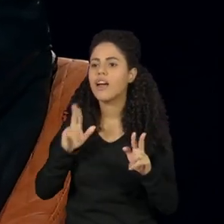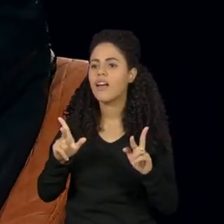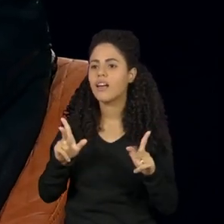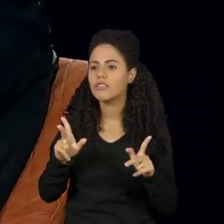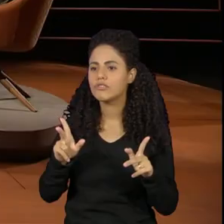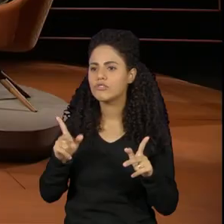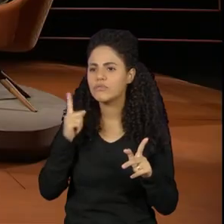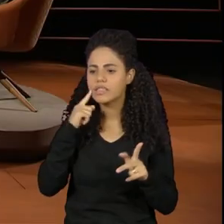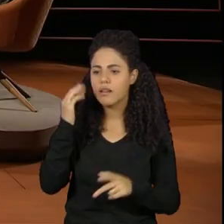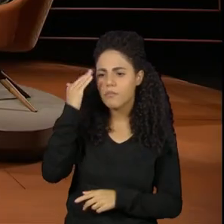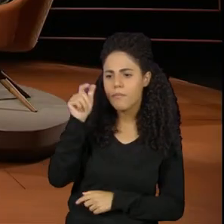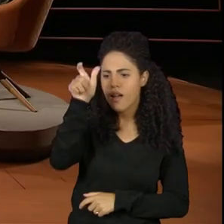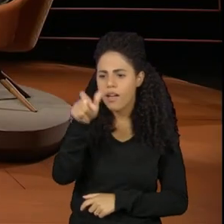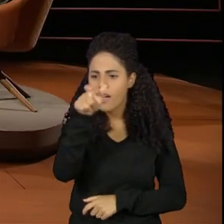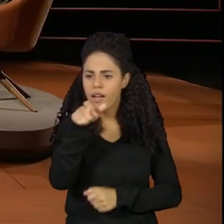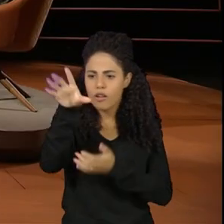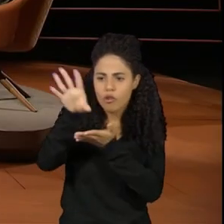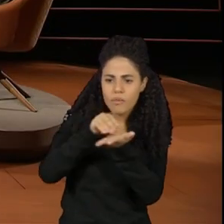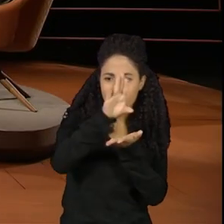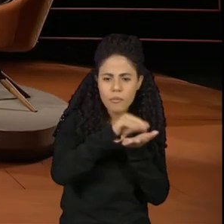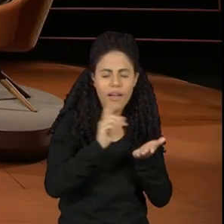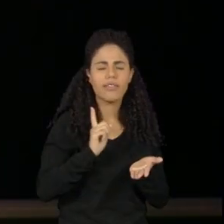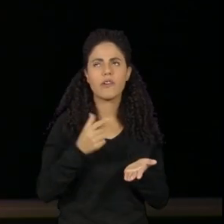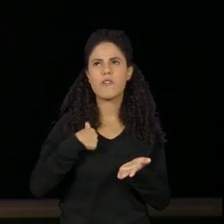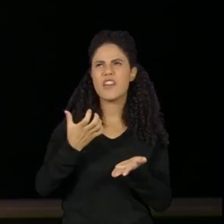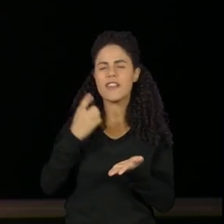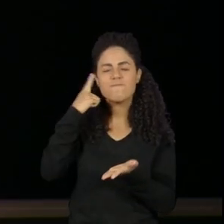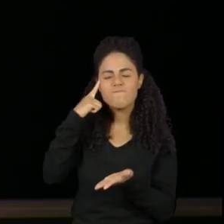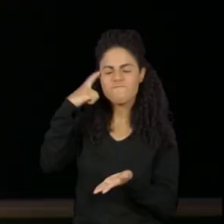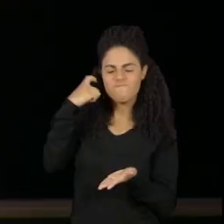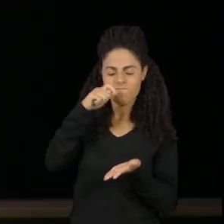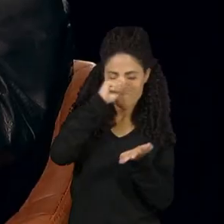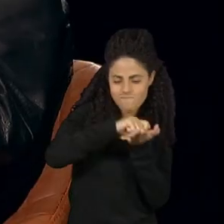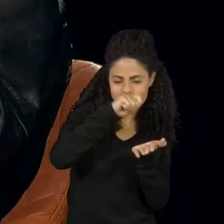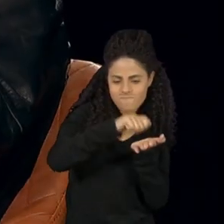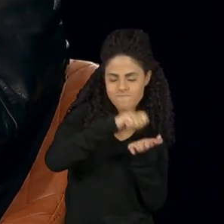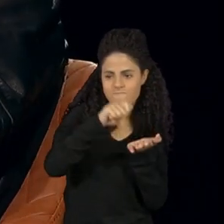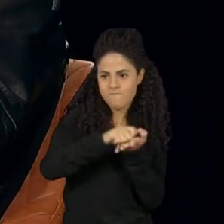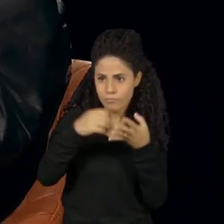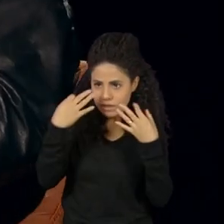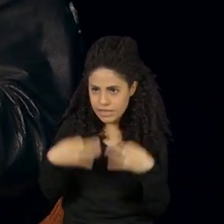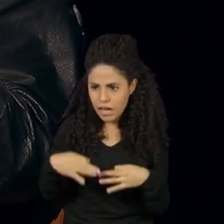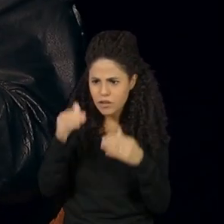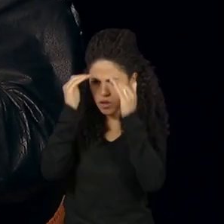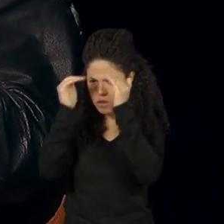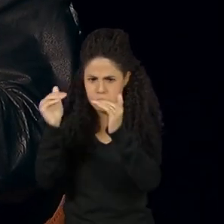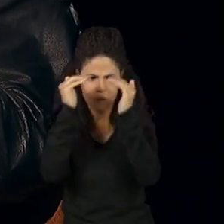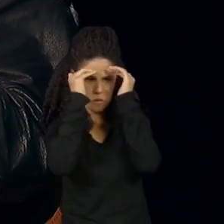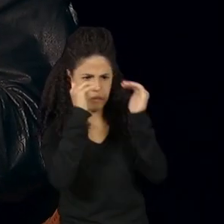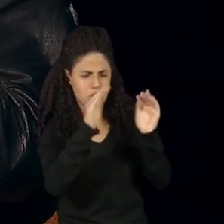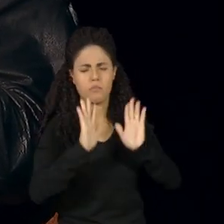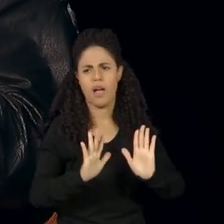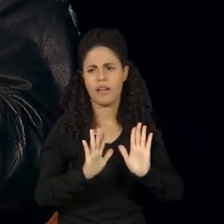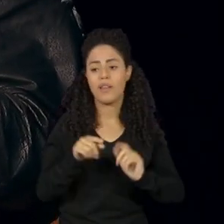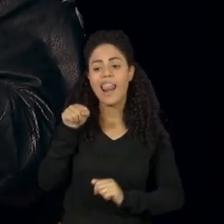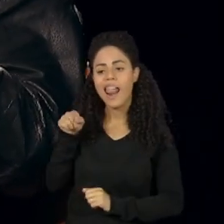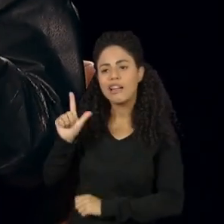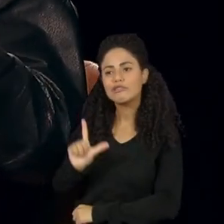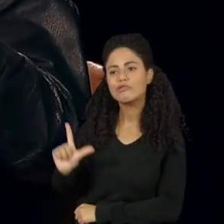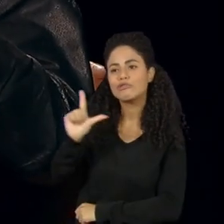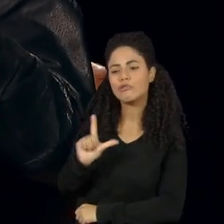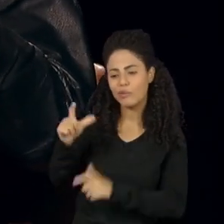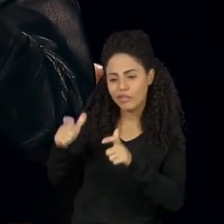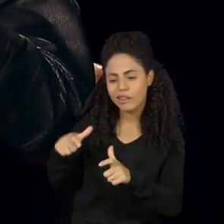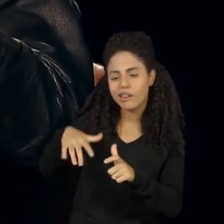essas figuras... Os mestres, assim. Eu tinha o maior respeito por eles, né? Assim como a gente estava falando agora há pouco dos grupos de Londrina, o Delta,